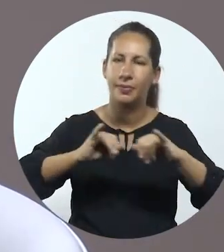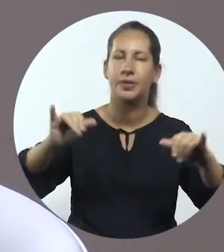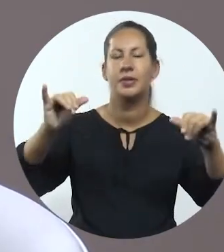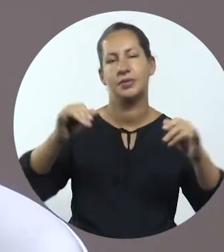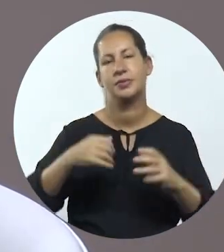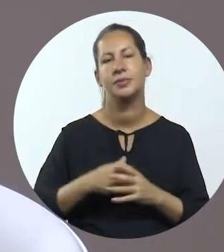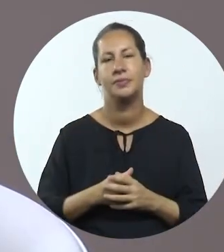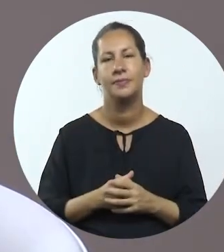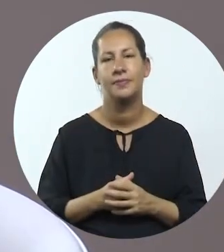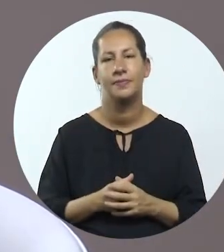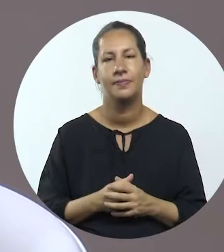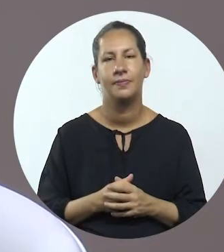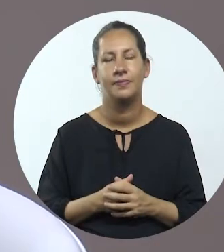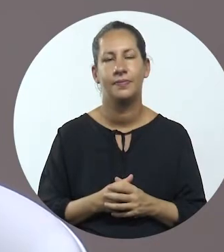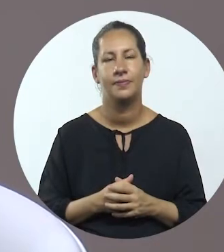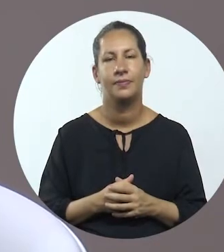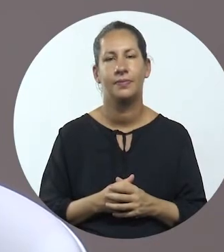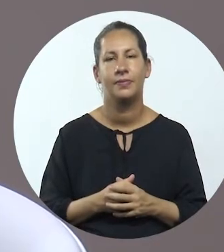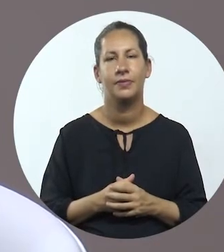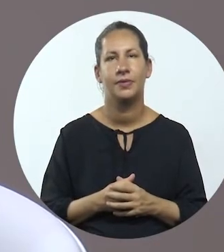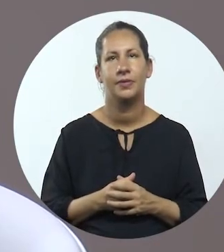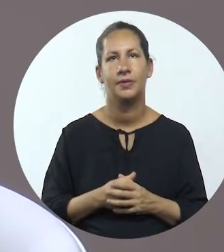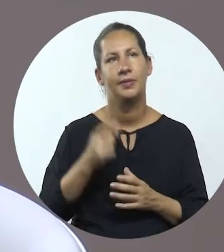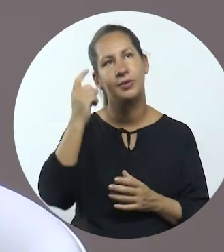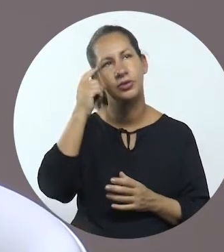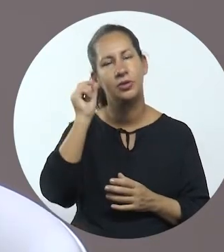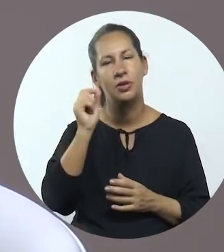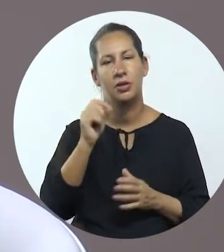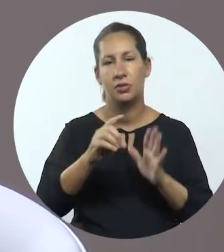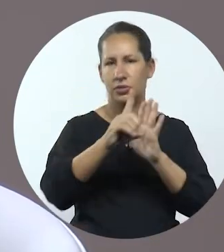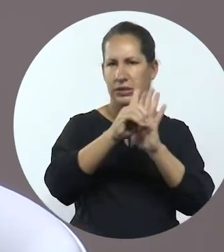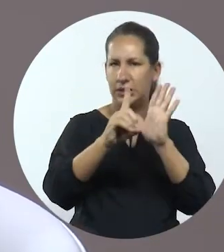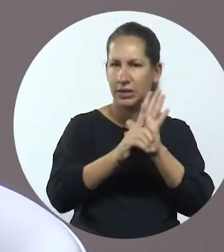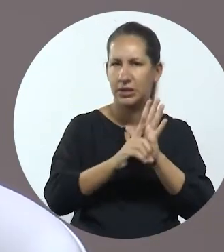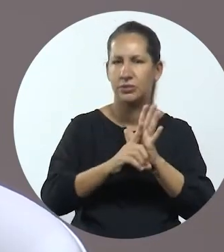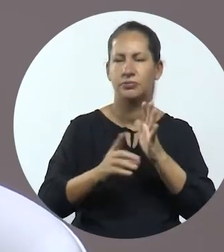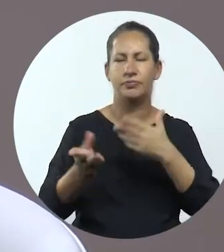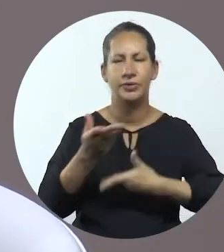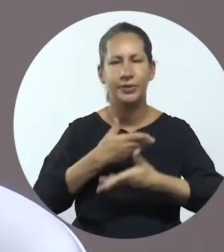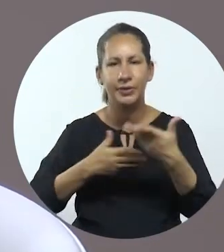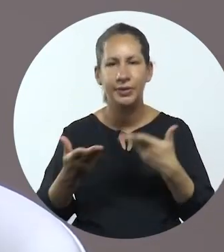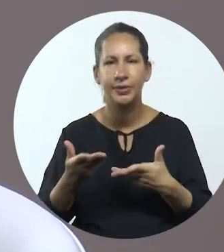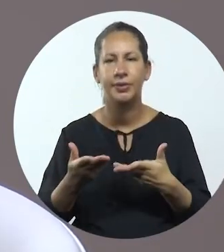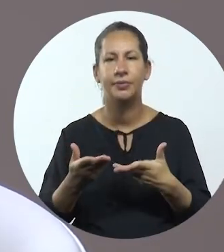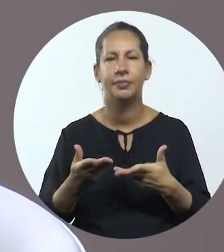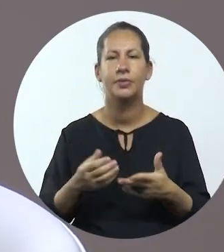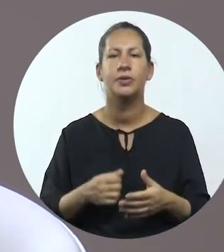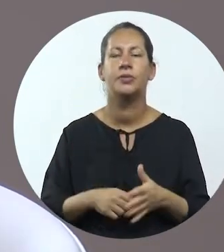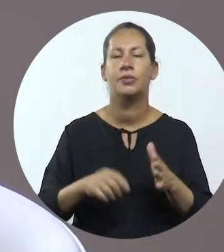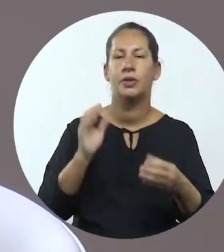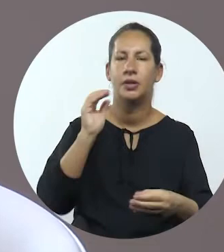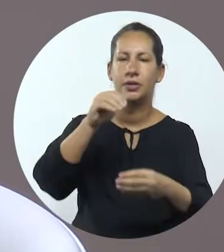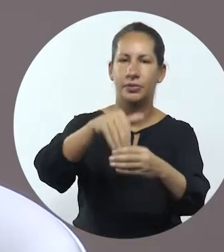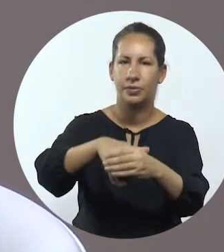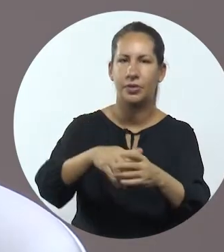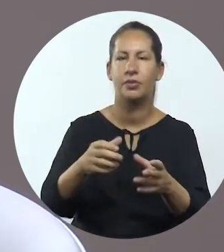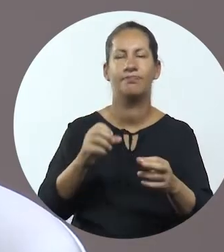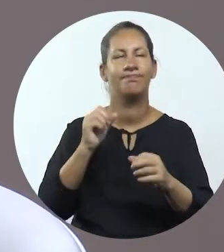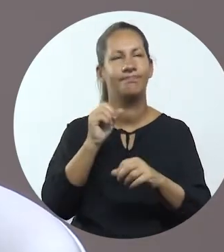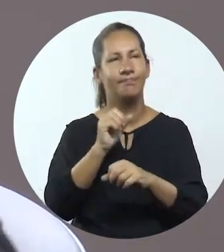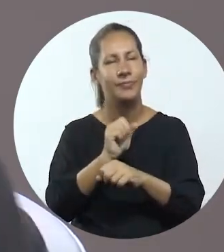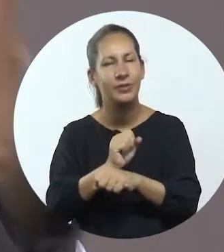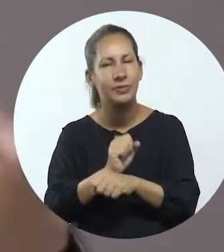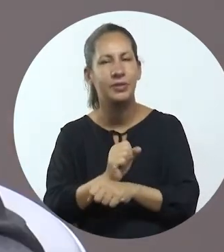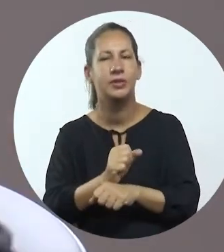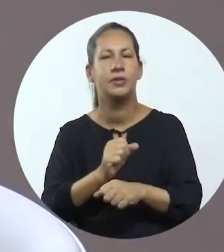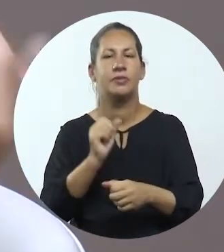publicadas. Não é possível imaginar que um direito tão dinâmico quanto é o direito eleitoral, exatamente com a perspectiva